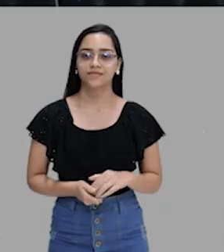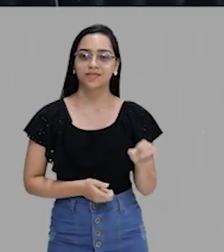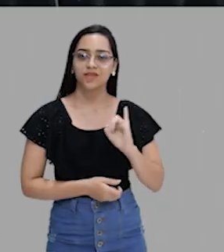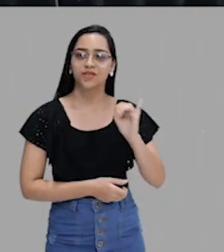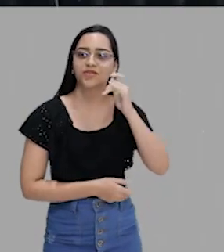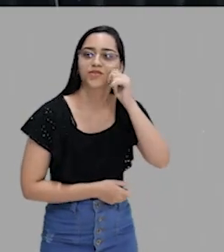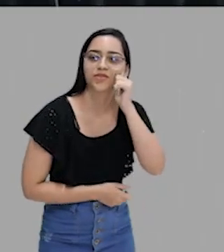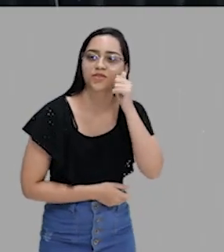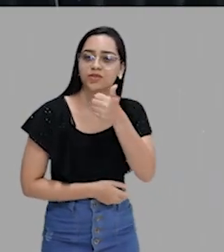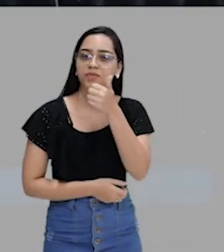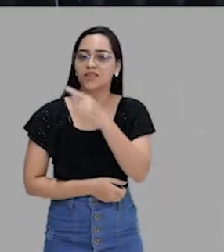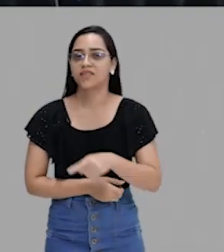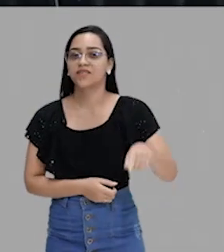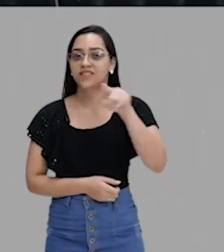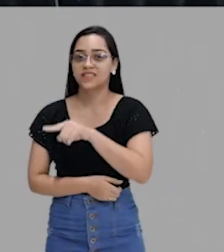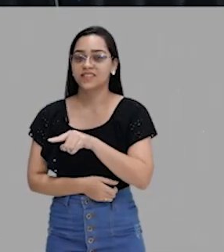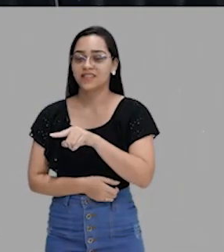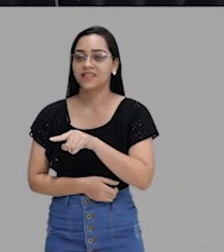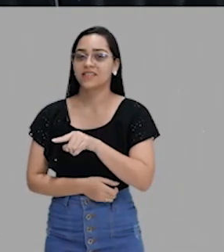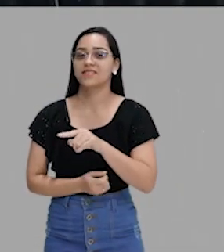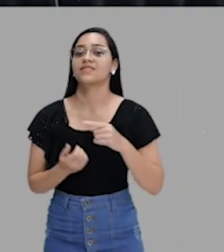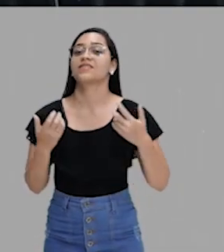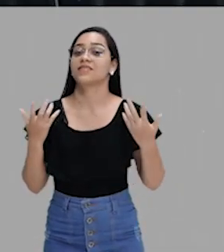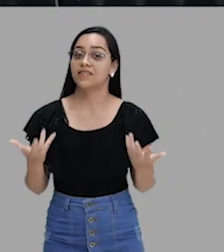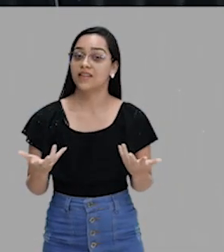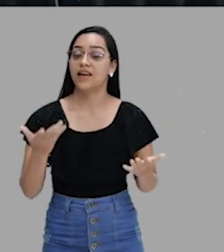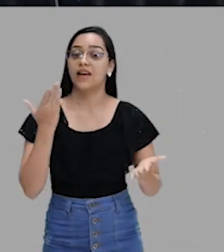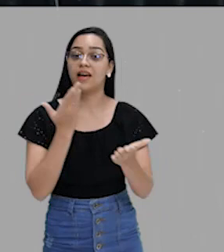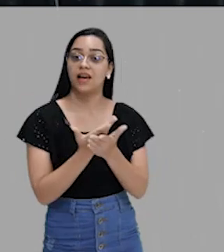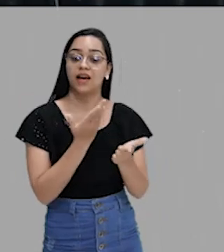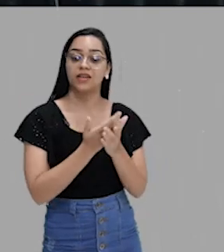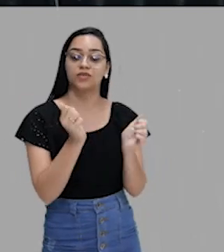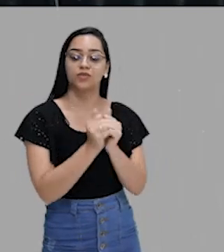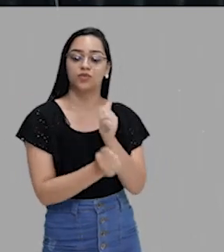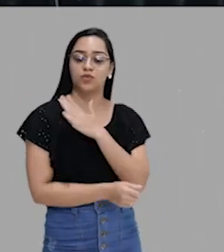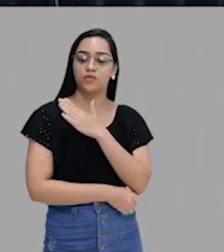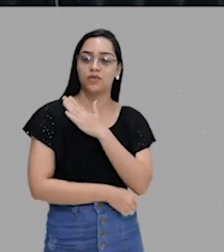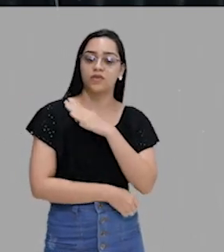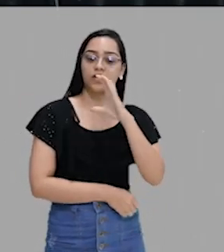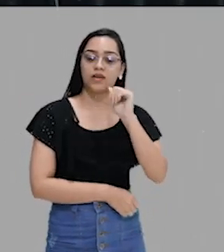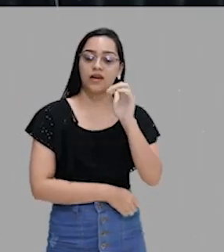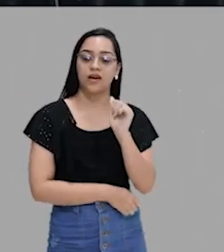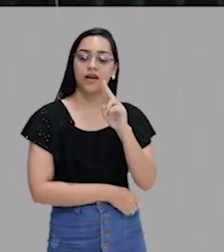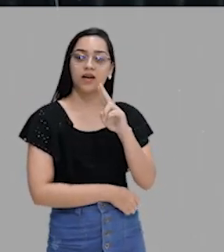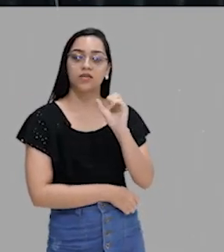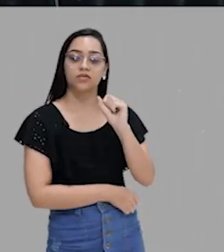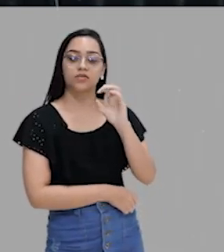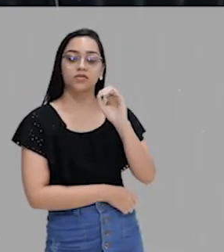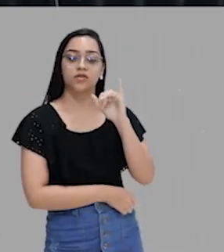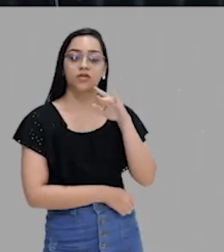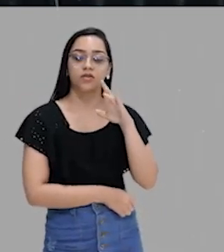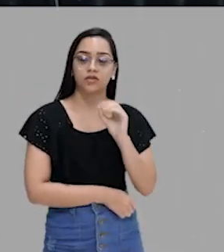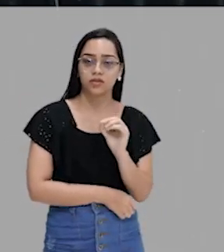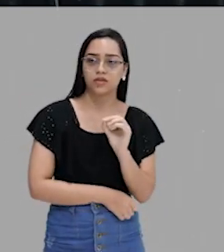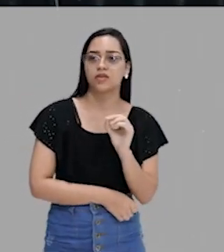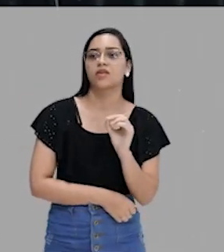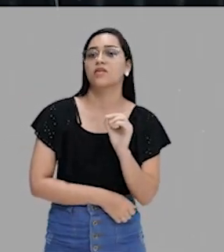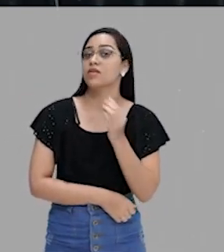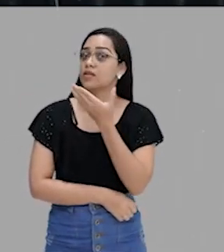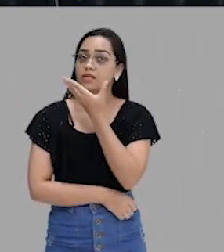Oi, chuchus! Tudo bem com vocês? Aula comigo, Cacau Sotero, fique em casa aprendendo.